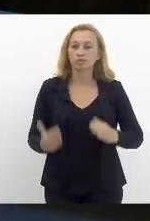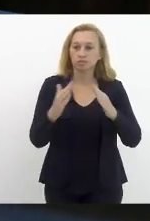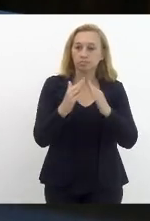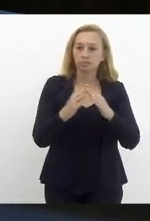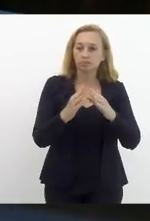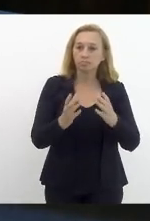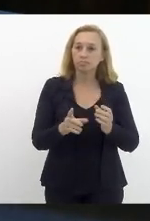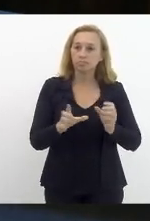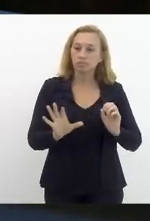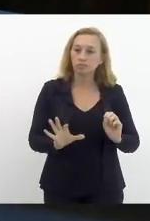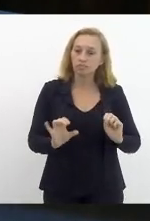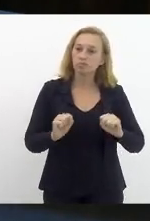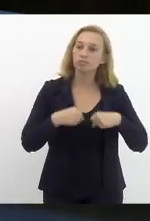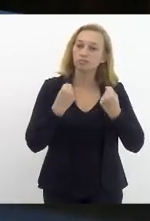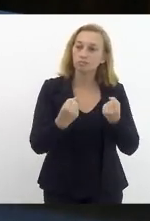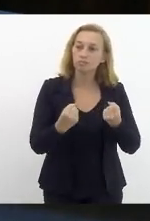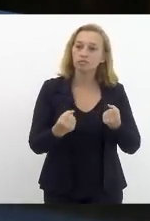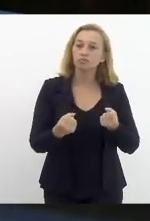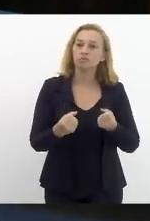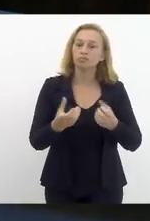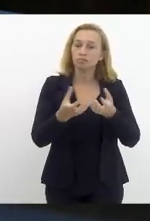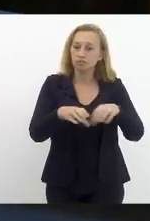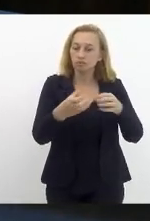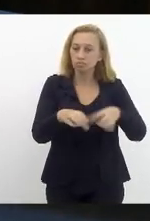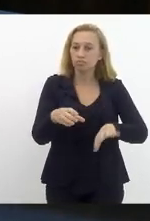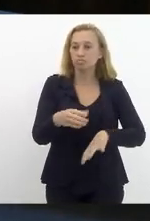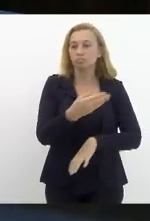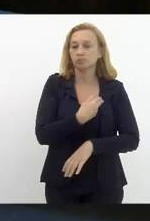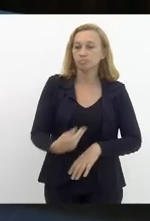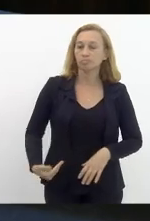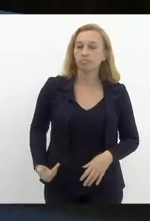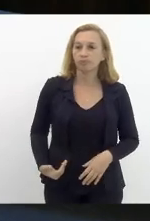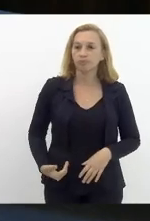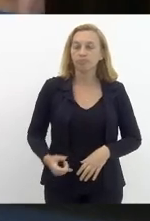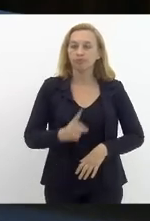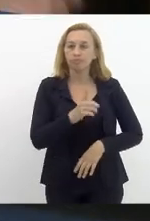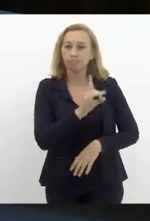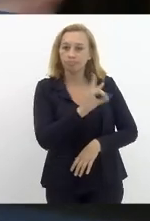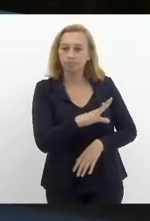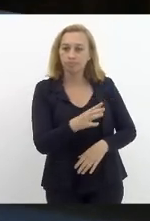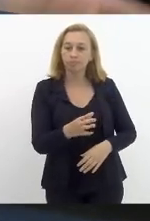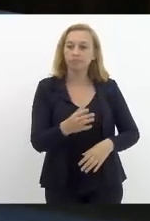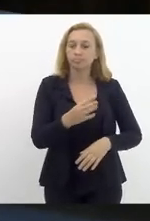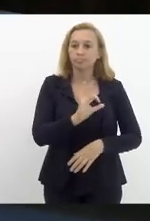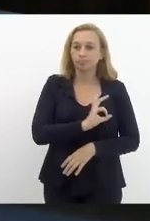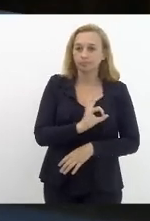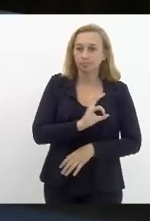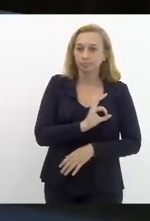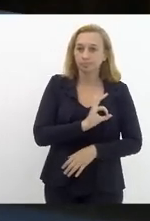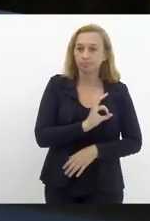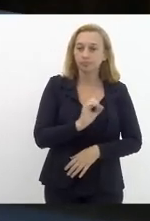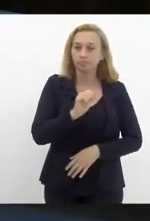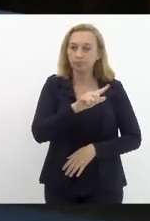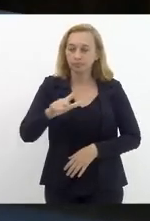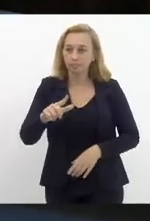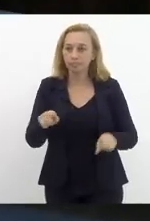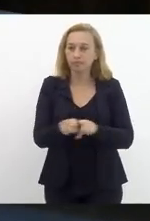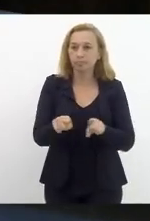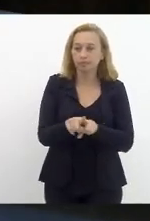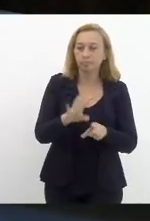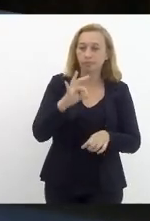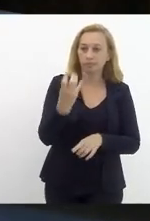concursos públicos no que diz respeito não só ao concurso público da Polícia Civil, que é a casa dele, a casa da deputada Marta Rocha, mas